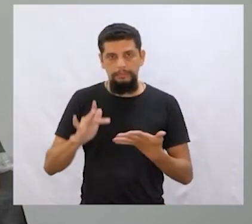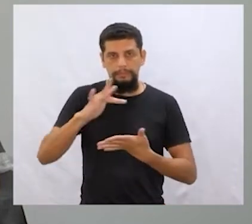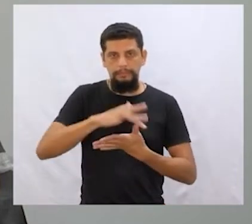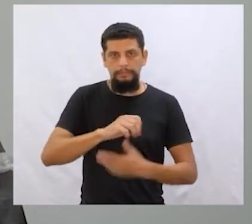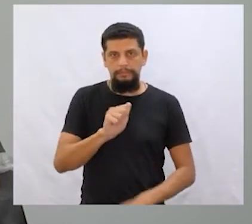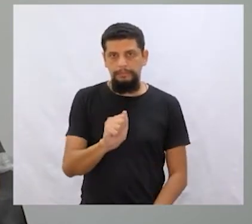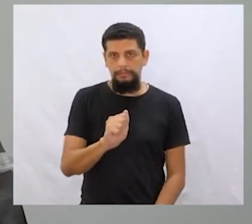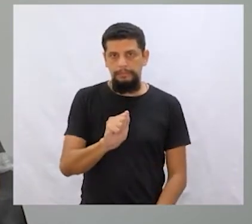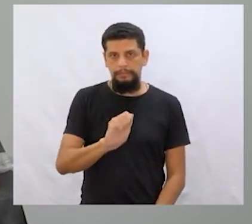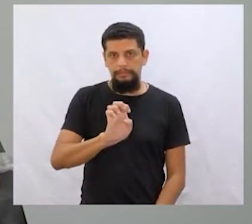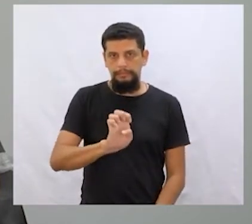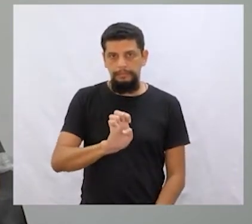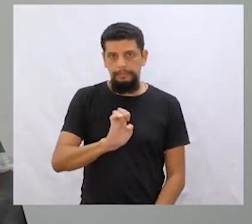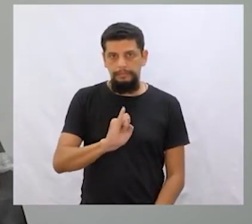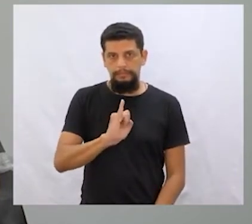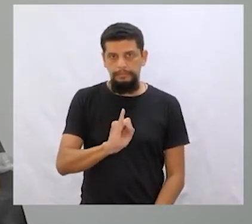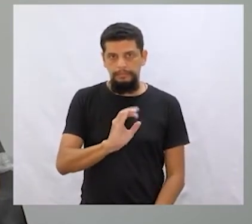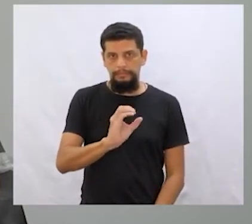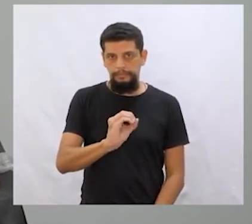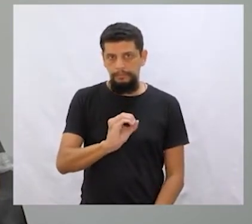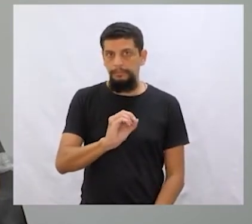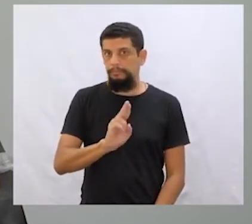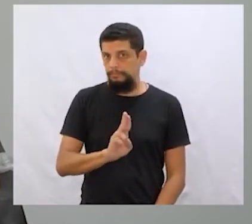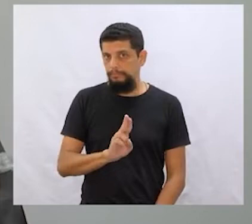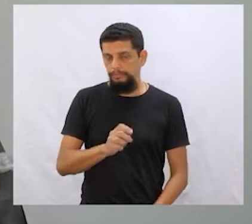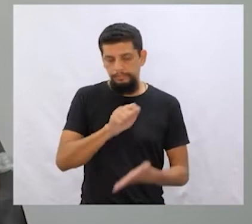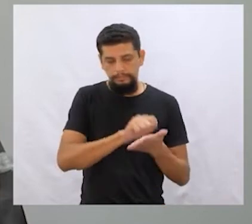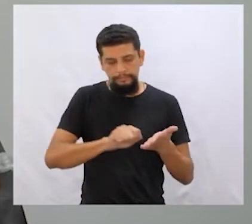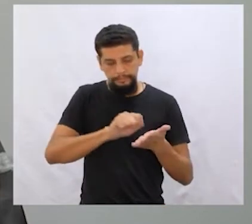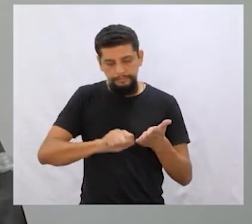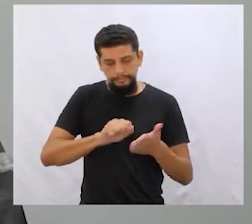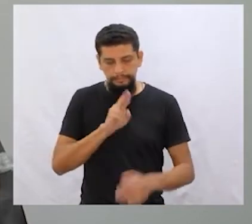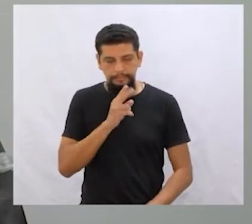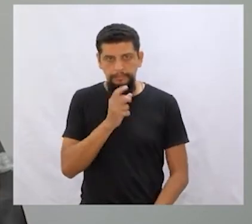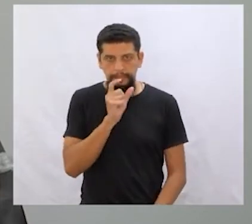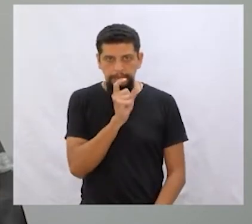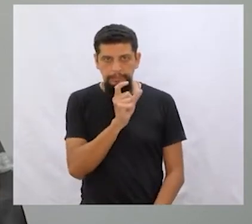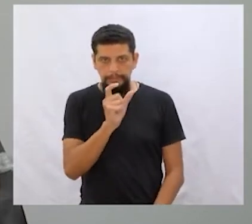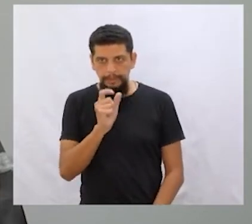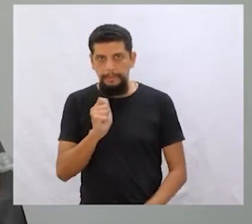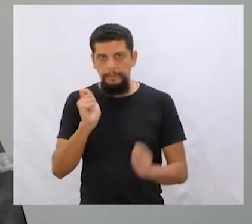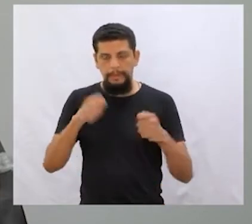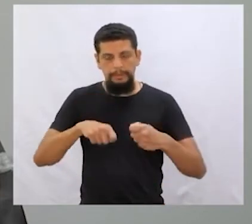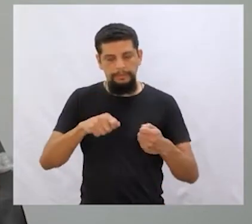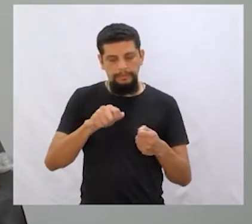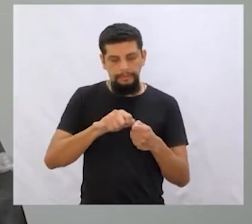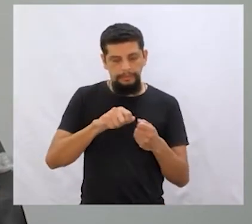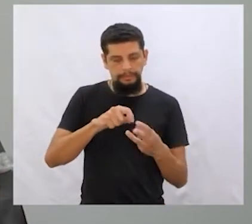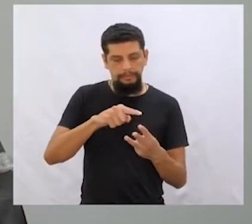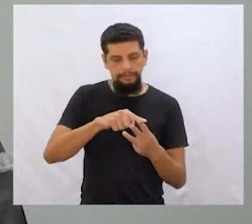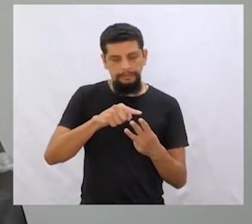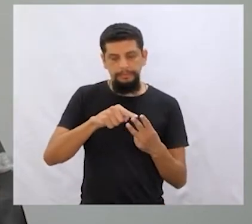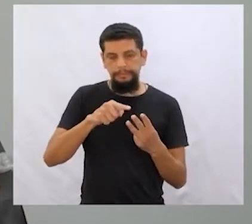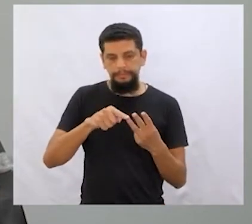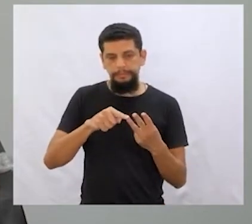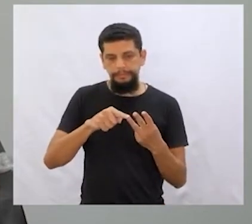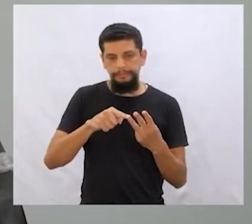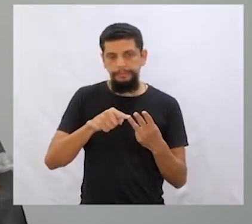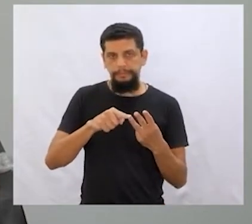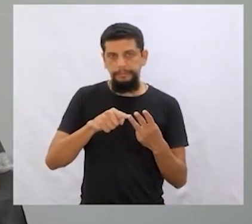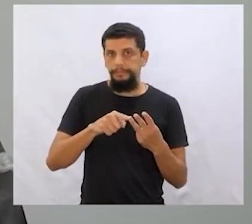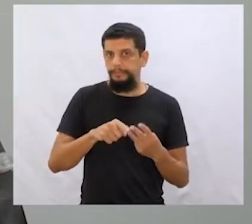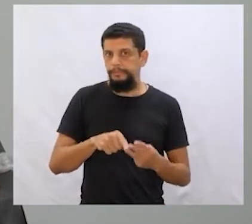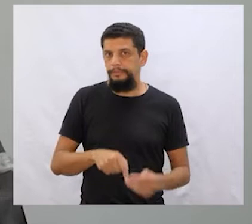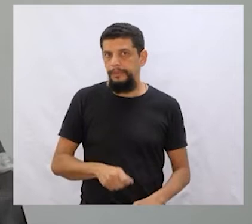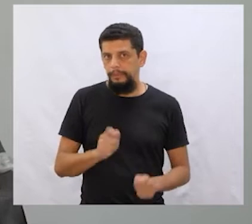o A, E, I, O, U, né? Então, para poder escrever as palavras. Uhum. Né? Podem fazer três desse aqui, três joguinhos